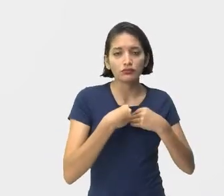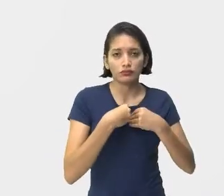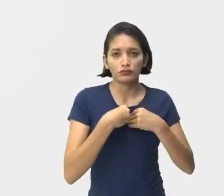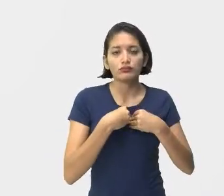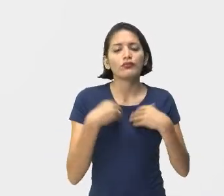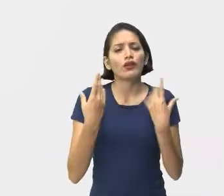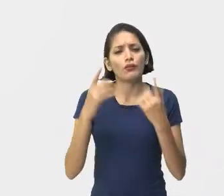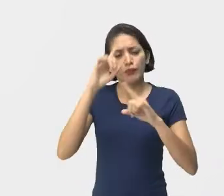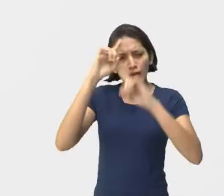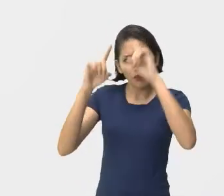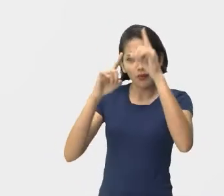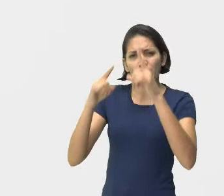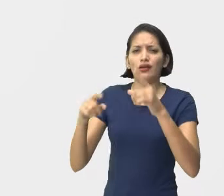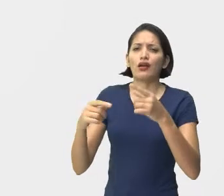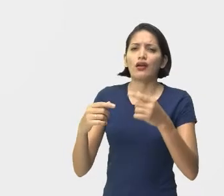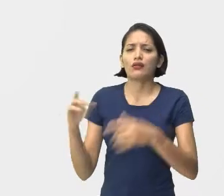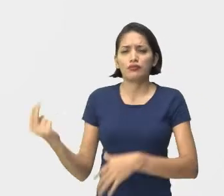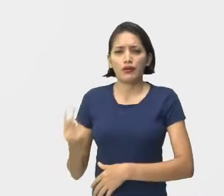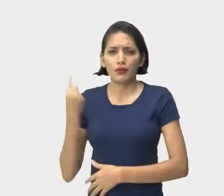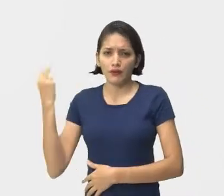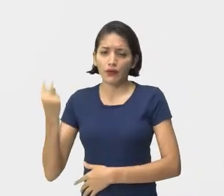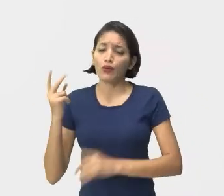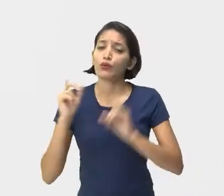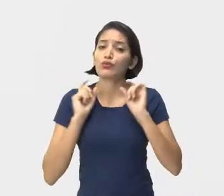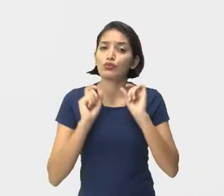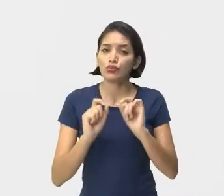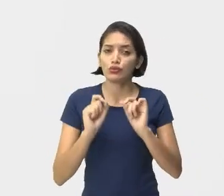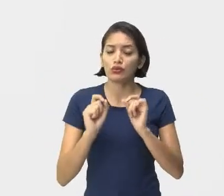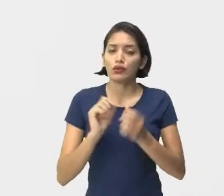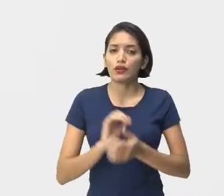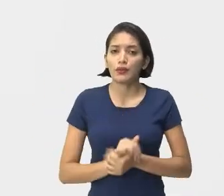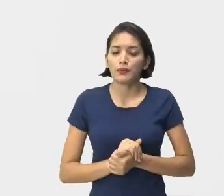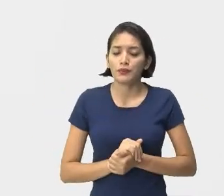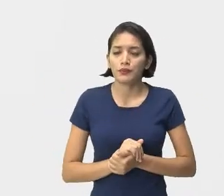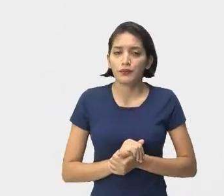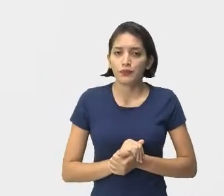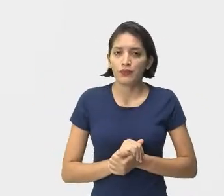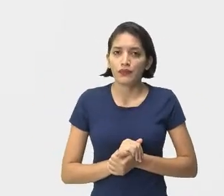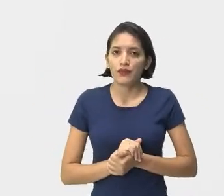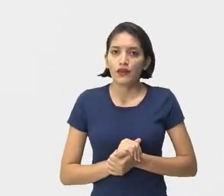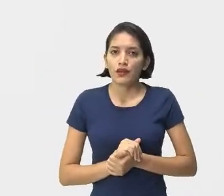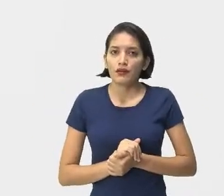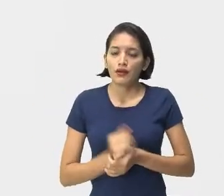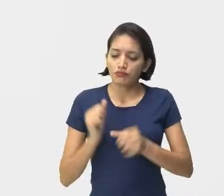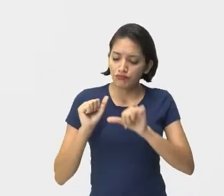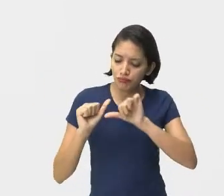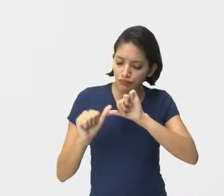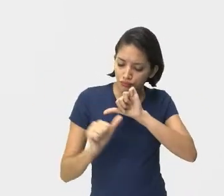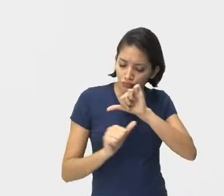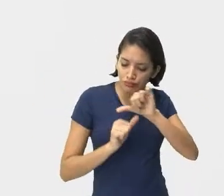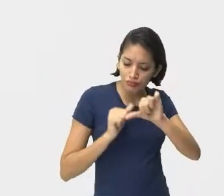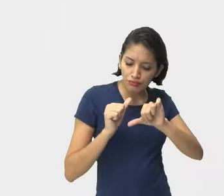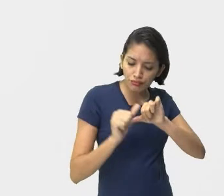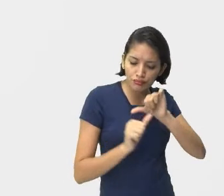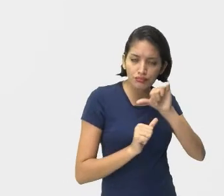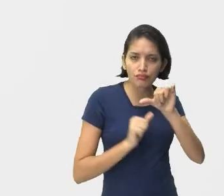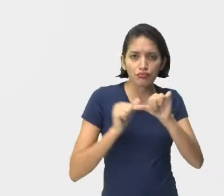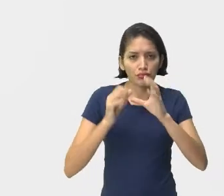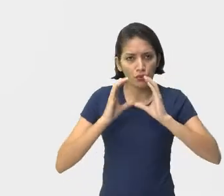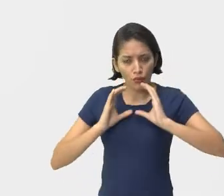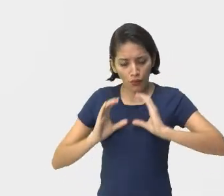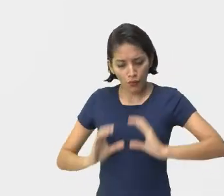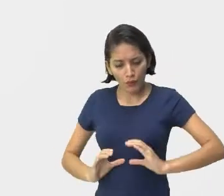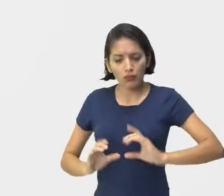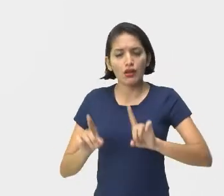essas ideias, esses valores, eles vão o quê? Plasmando a sua maneira de ser, a sua maneira